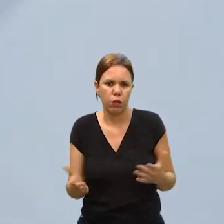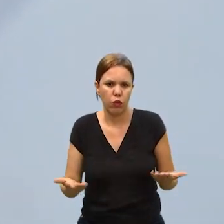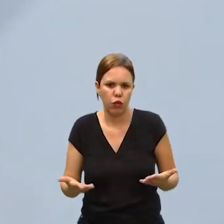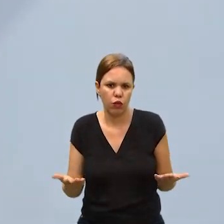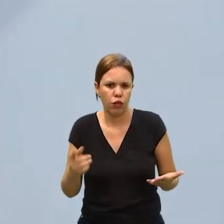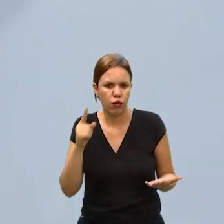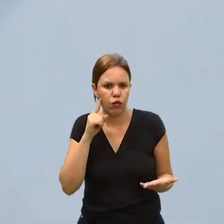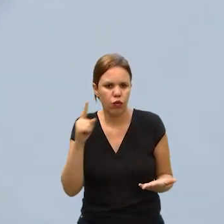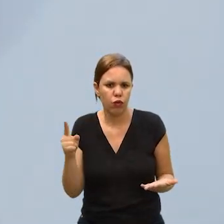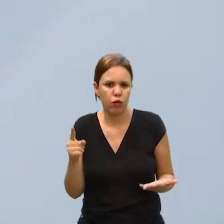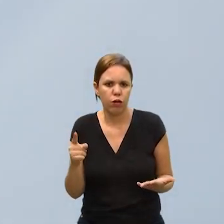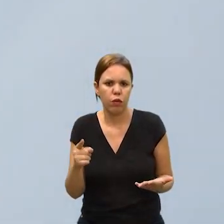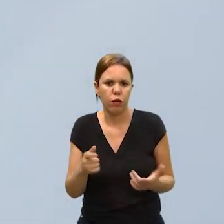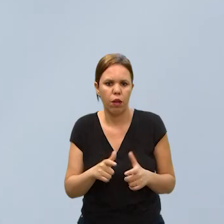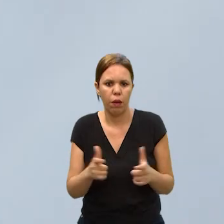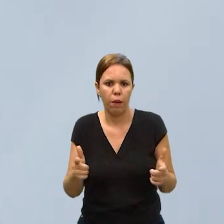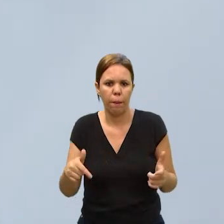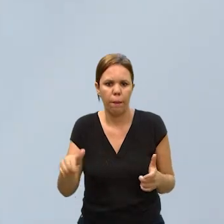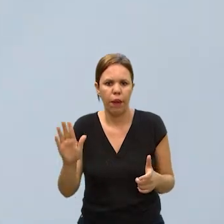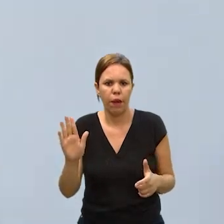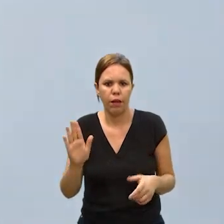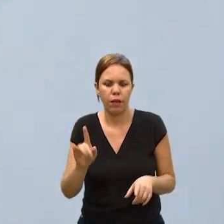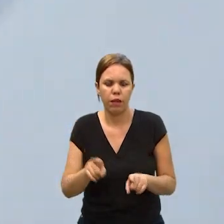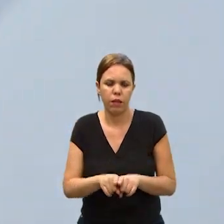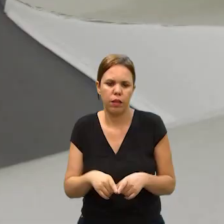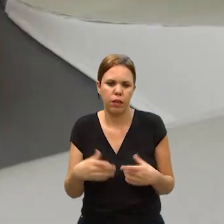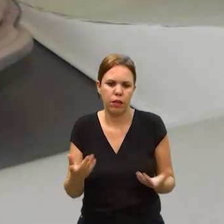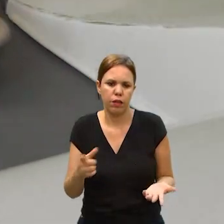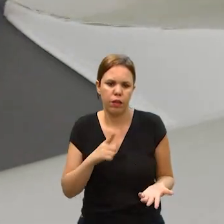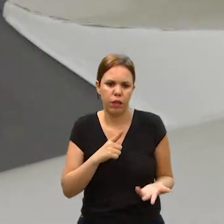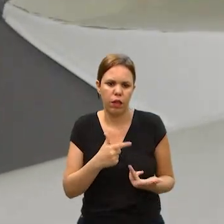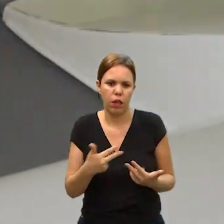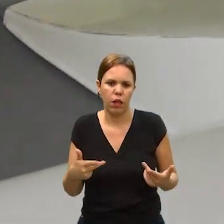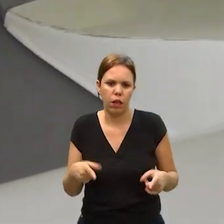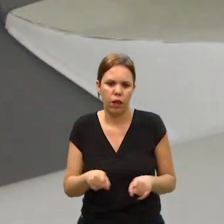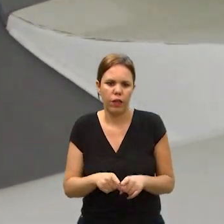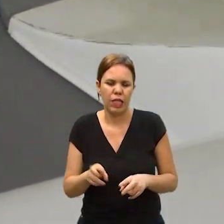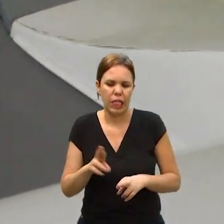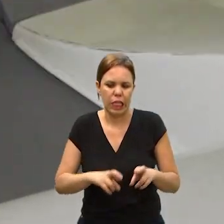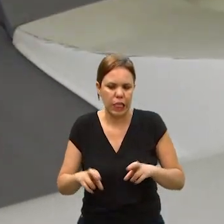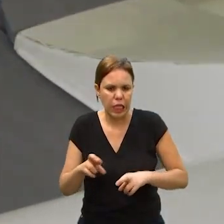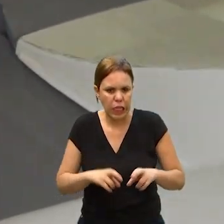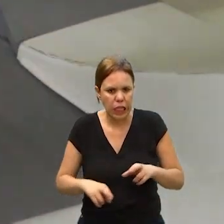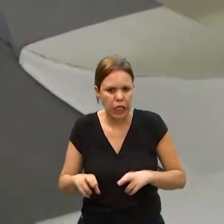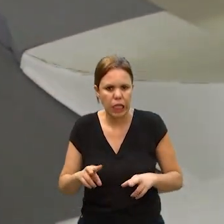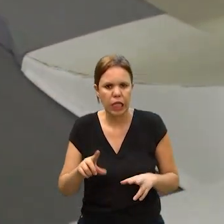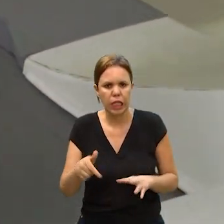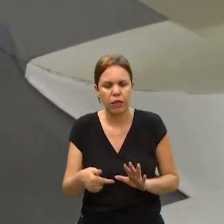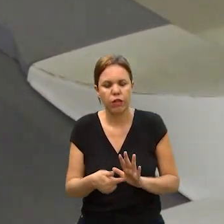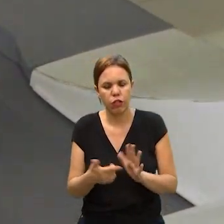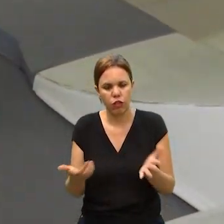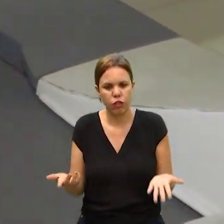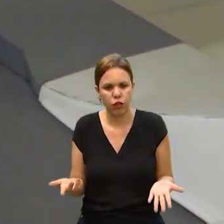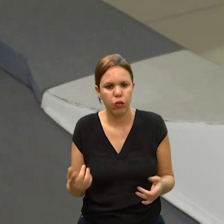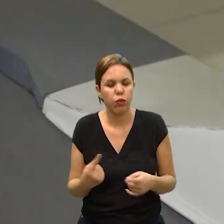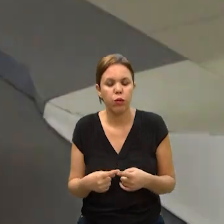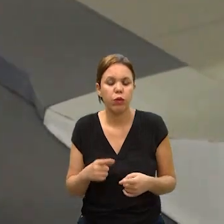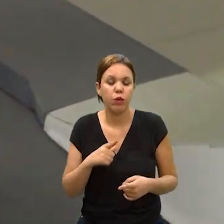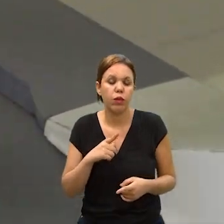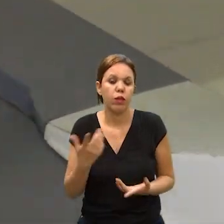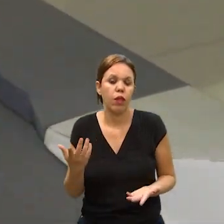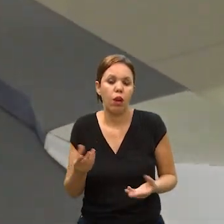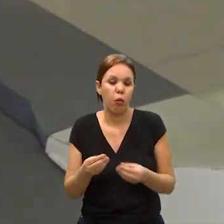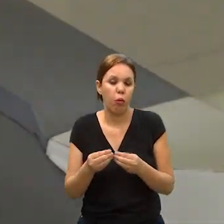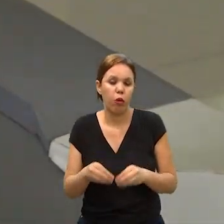sequela. Hoje em dia a coisa é um pouquinho mais ampla. Então, você tem casos que você examine e dá o diagnóstico de paralisia cerebral